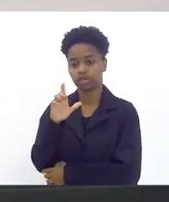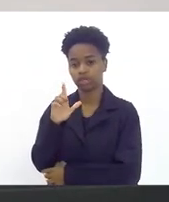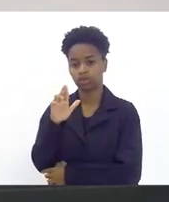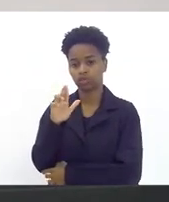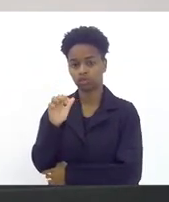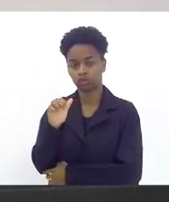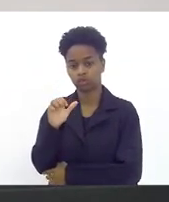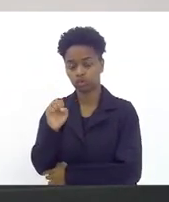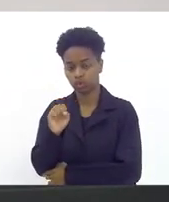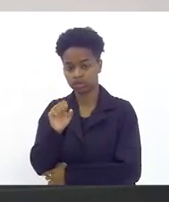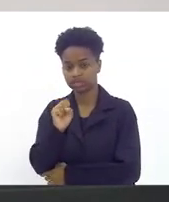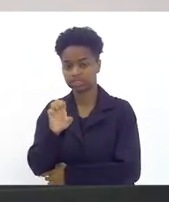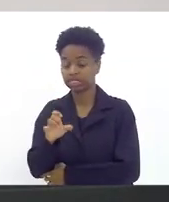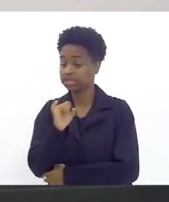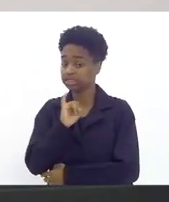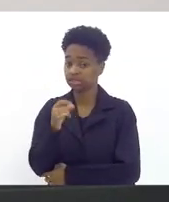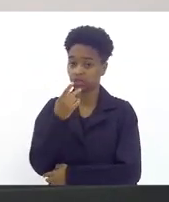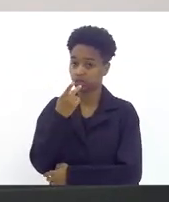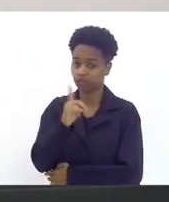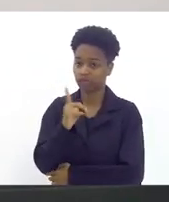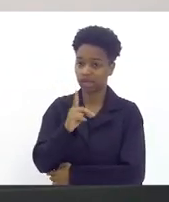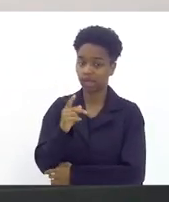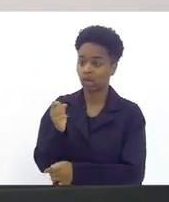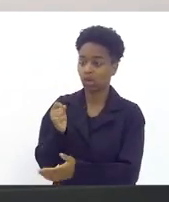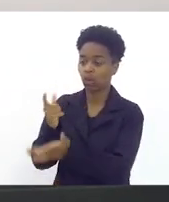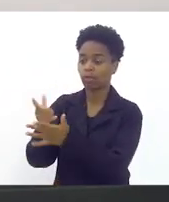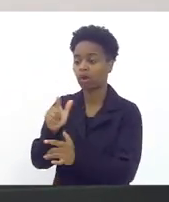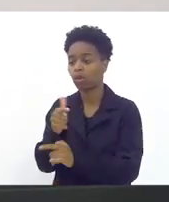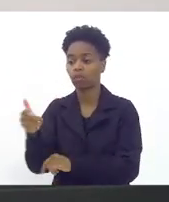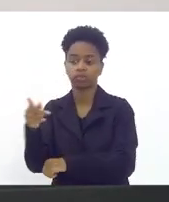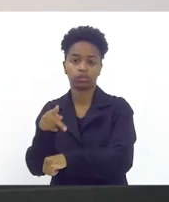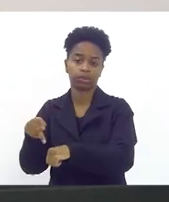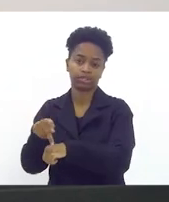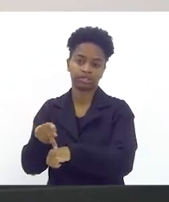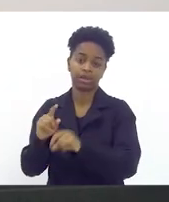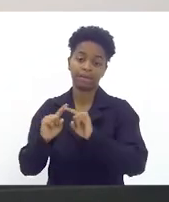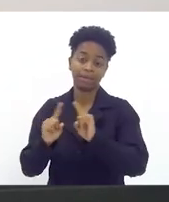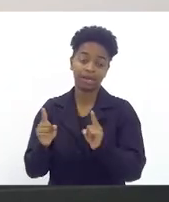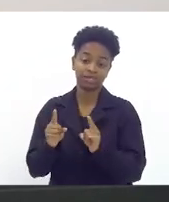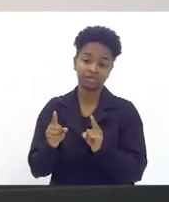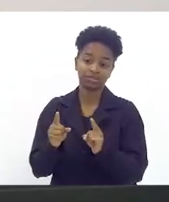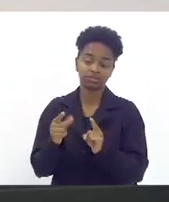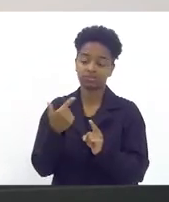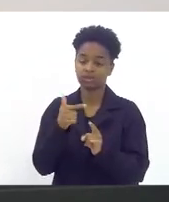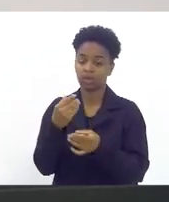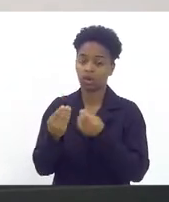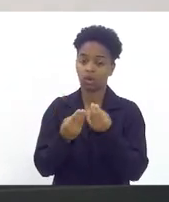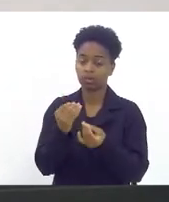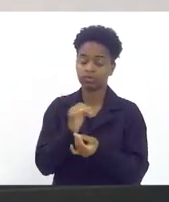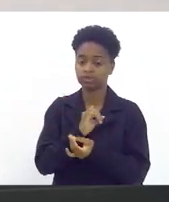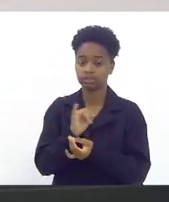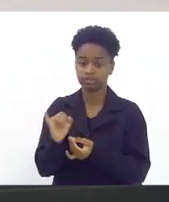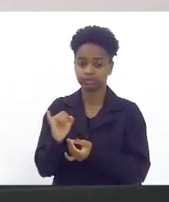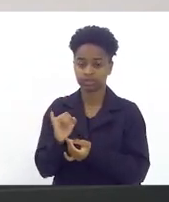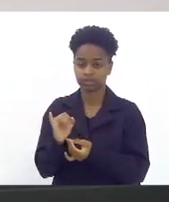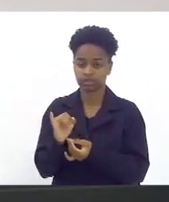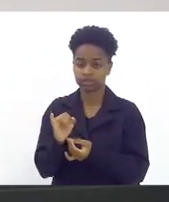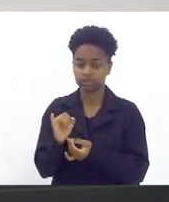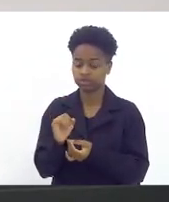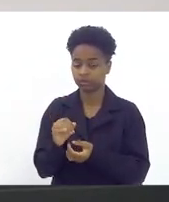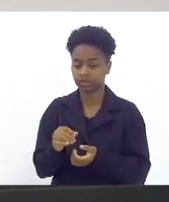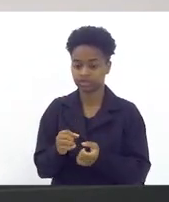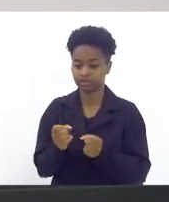falar em exportação e não existe a exportação de um produto desses sem a certificação Então eu acho que